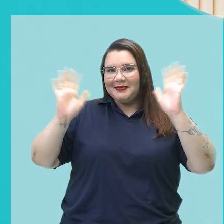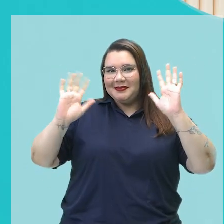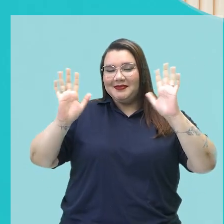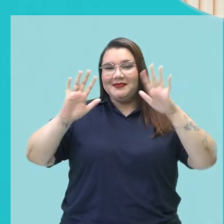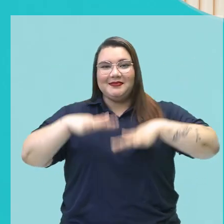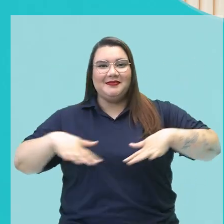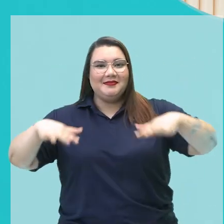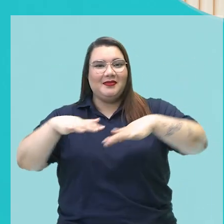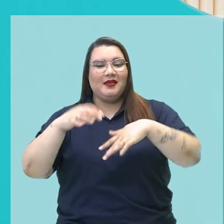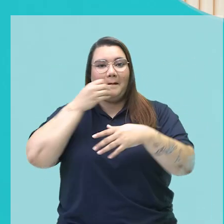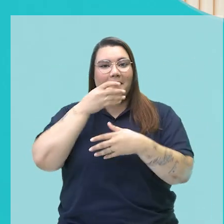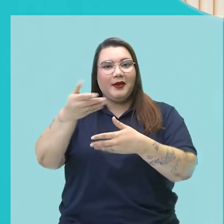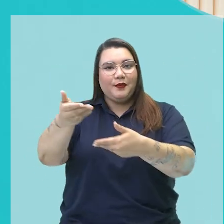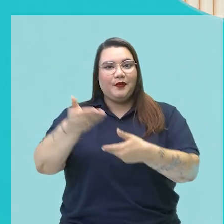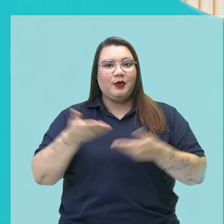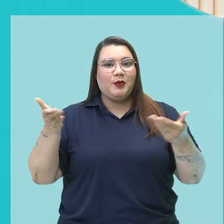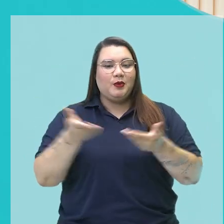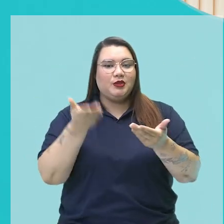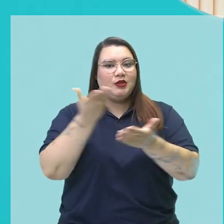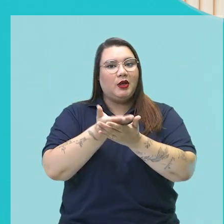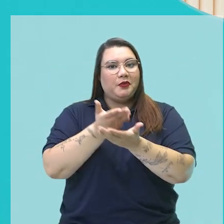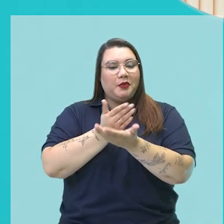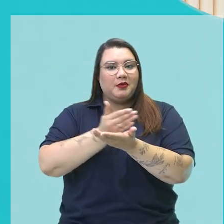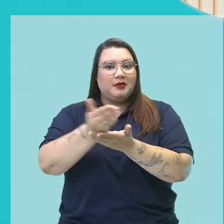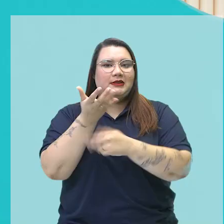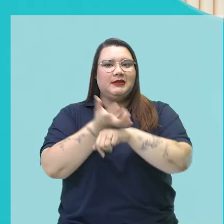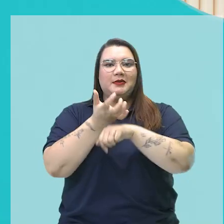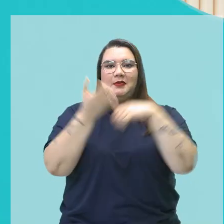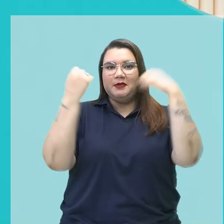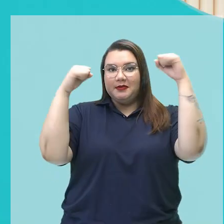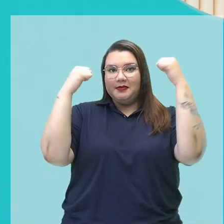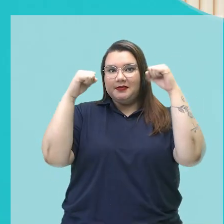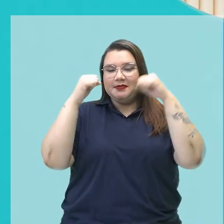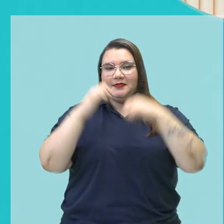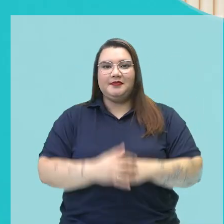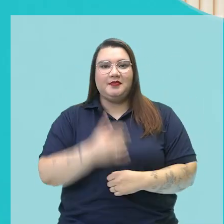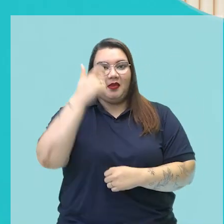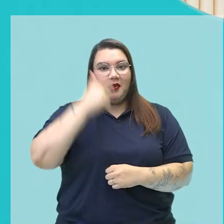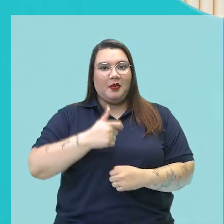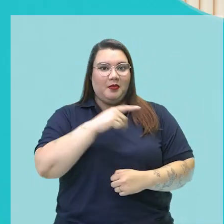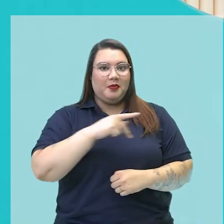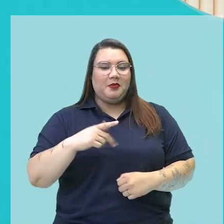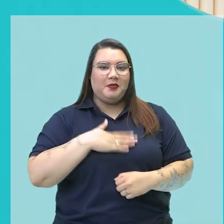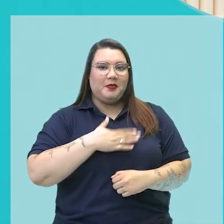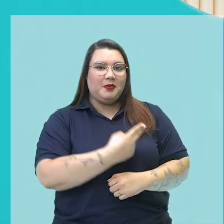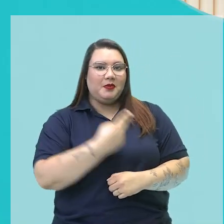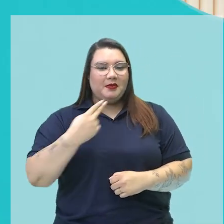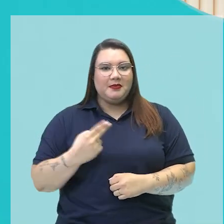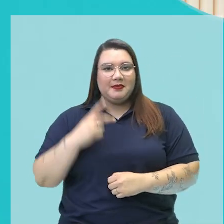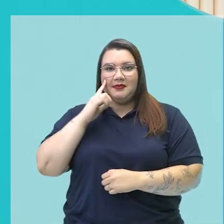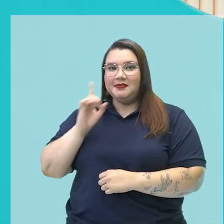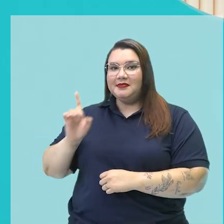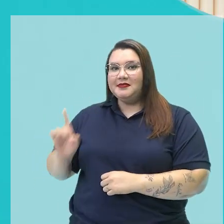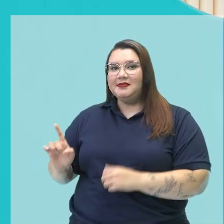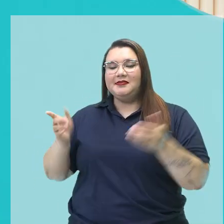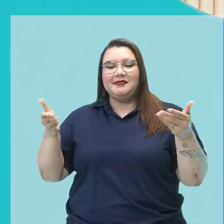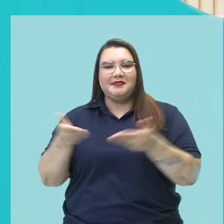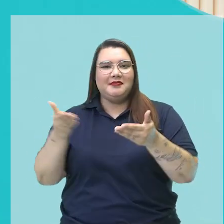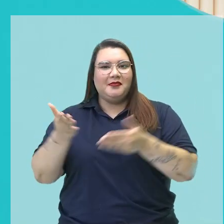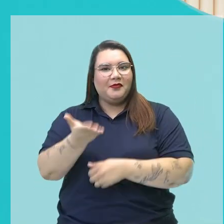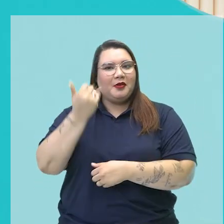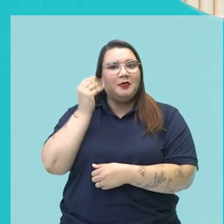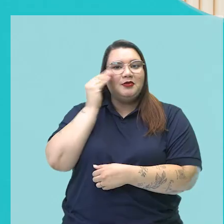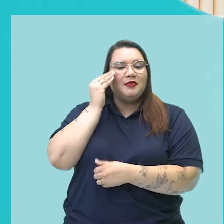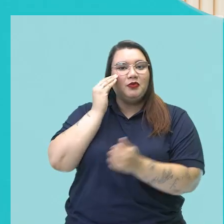Olá, alunos, sejam bem-vindos. Vamos iniciar mais uma aula de educação física. Eu sou a professora Rafaela Pinheiro e agora